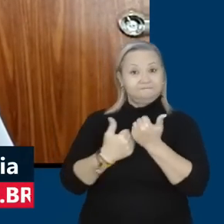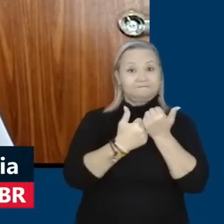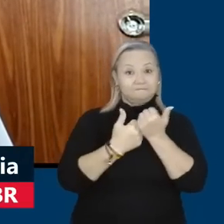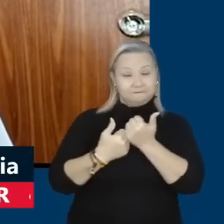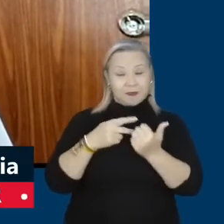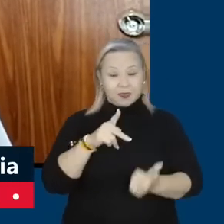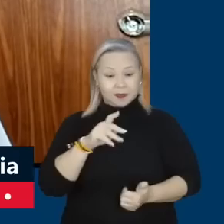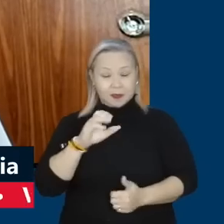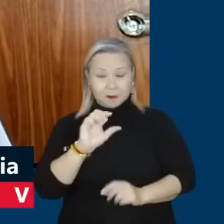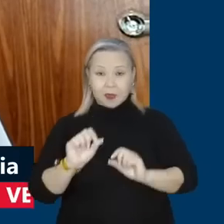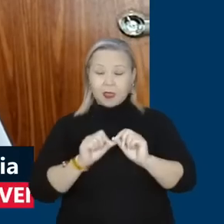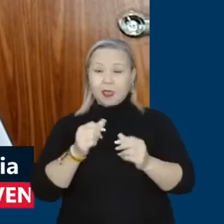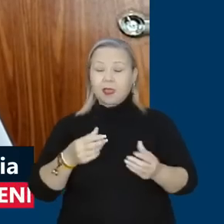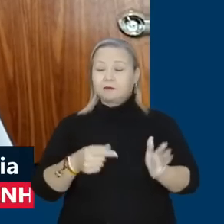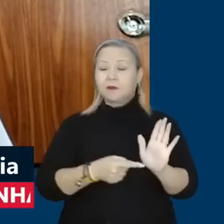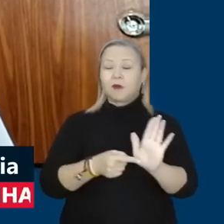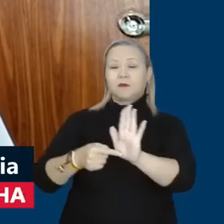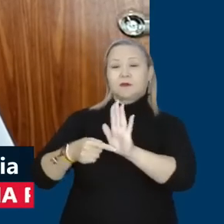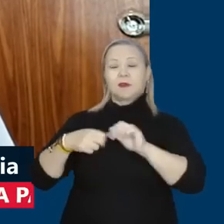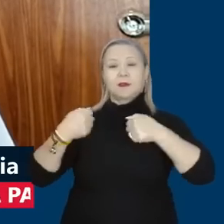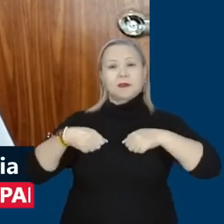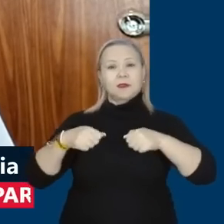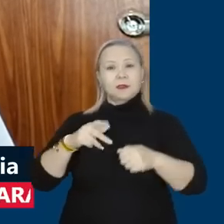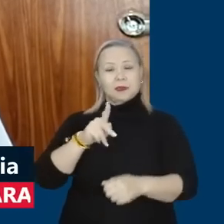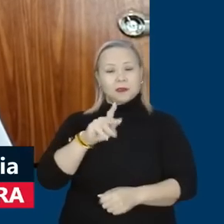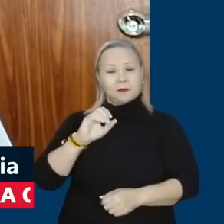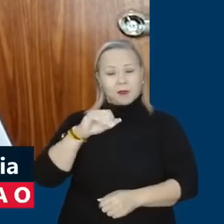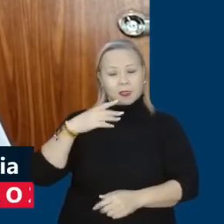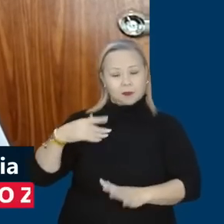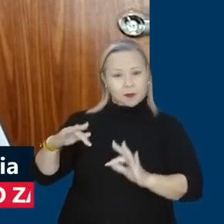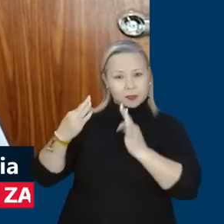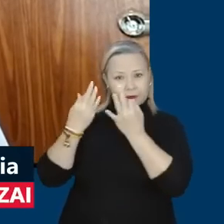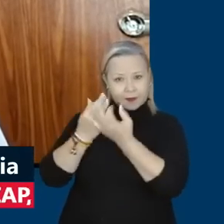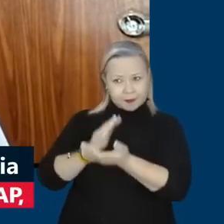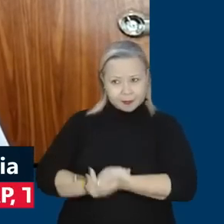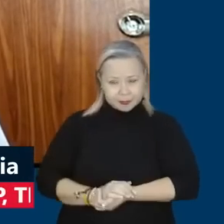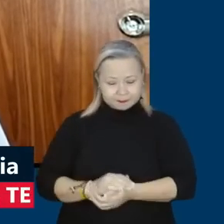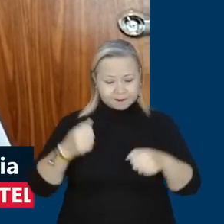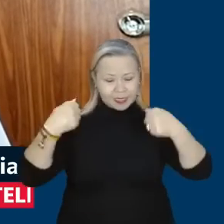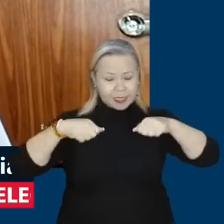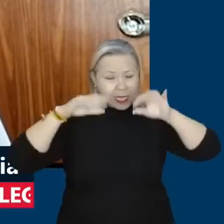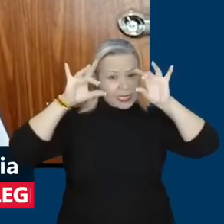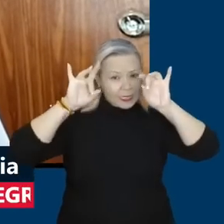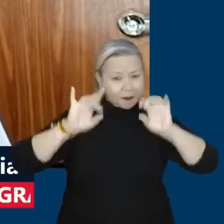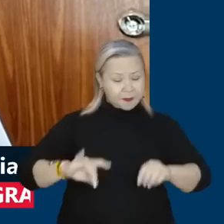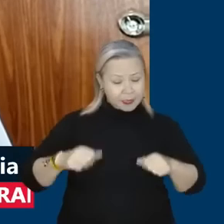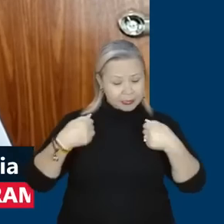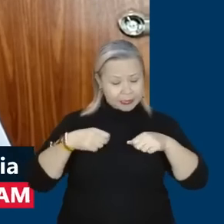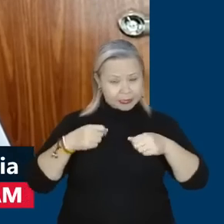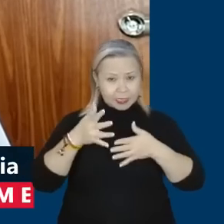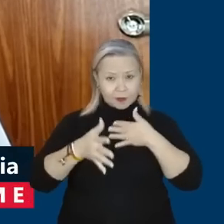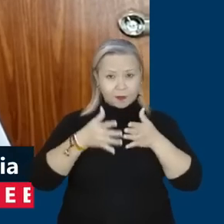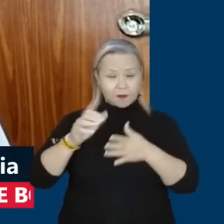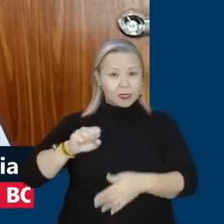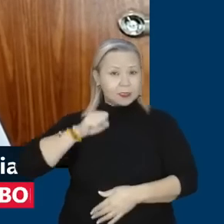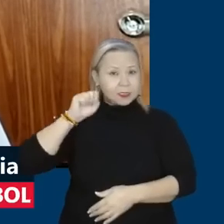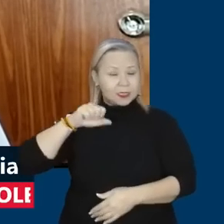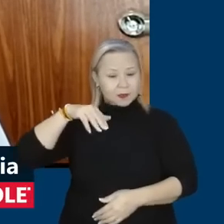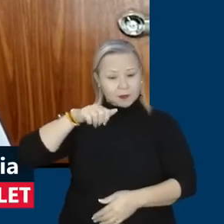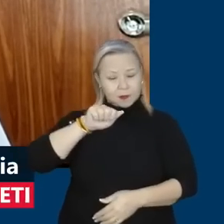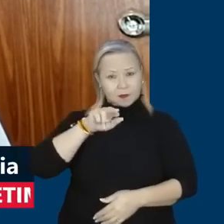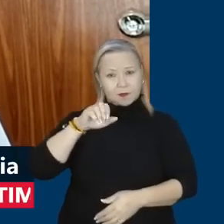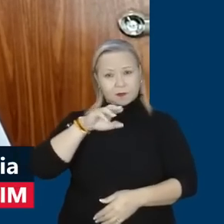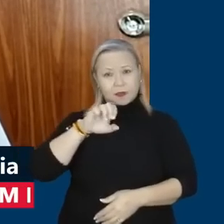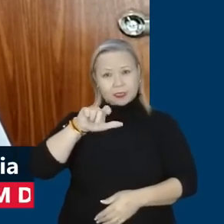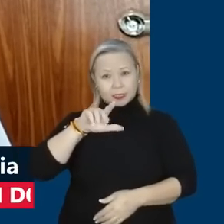tamanha seriedade e a necessidade da PEC do Bolsa Família. Era extremamente necessária, como diz o senador Marcelo Castro, que é o